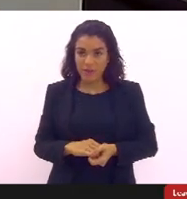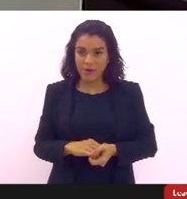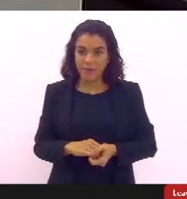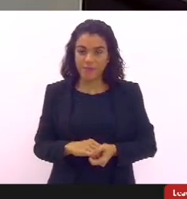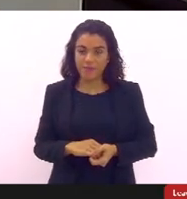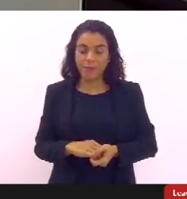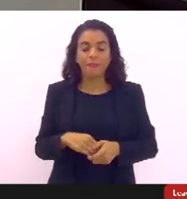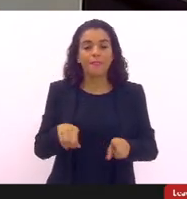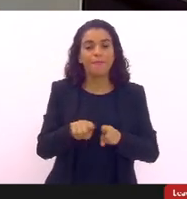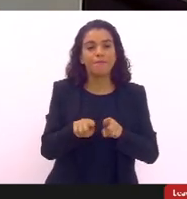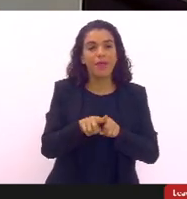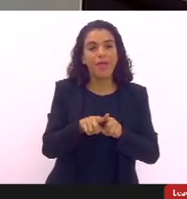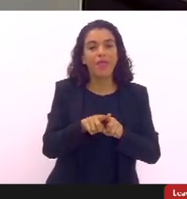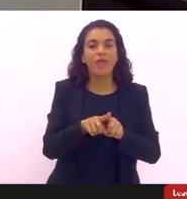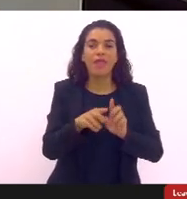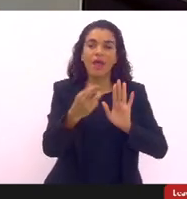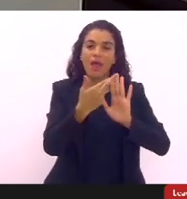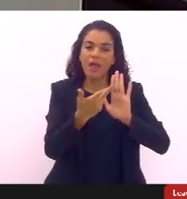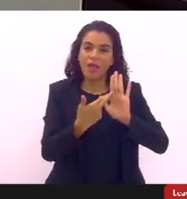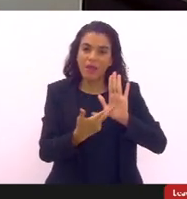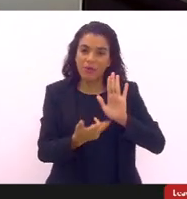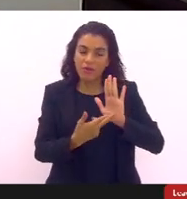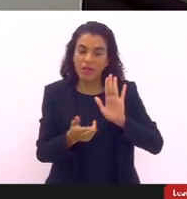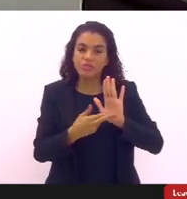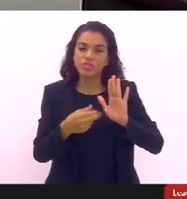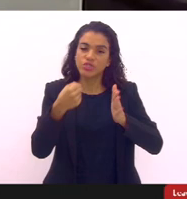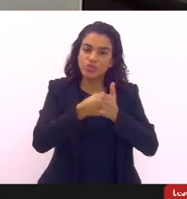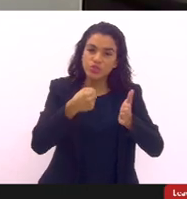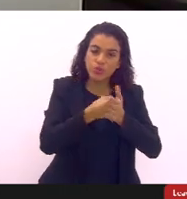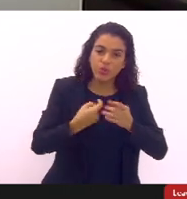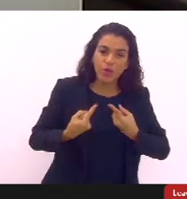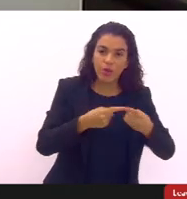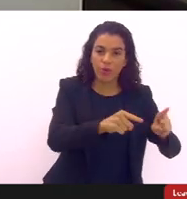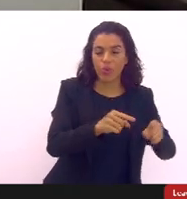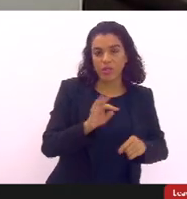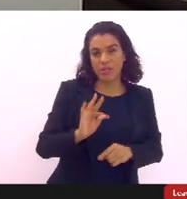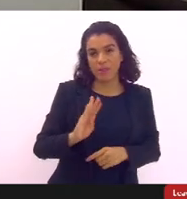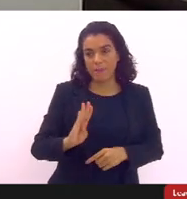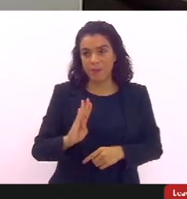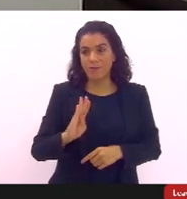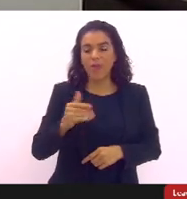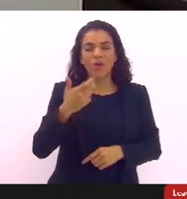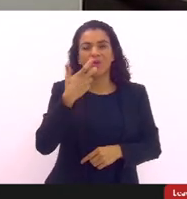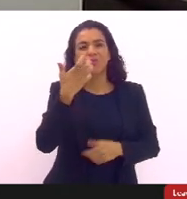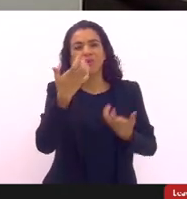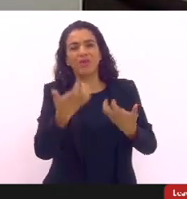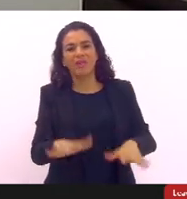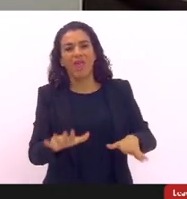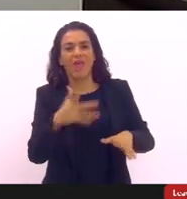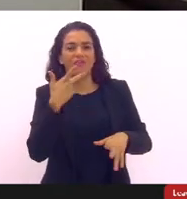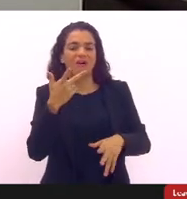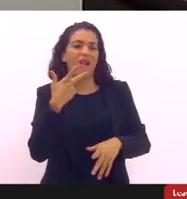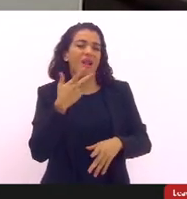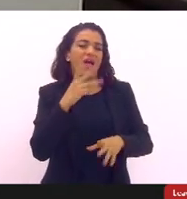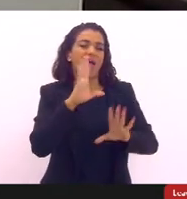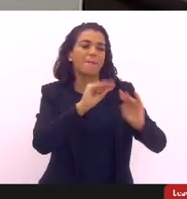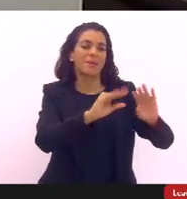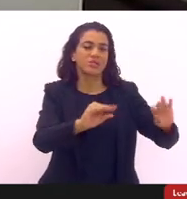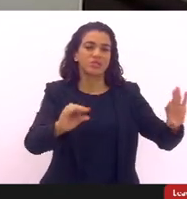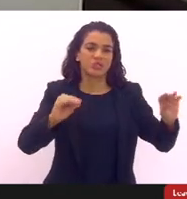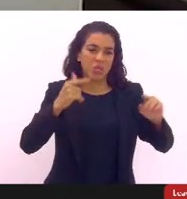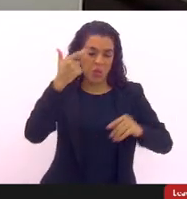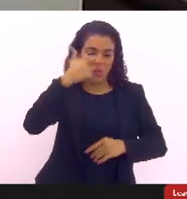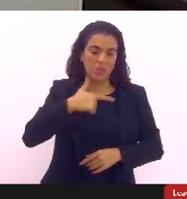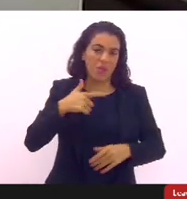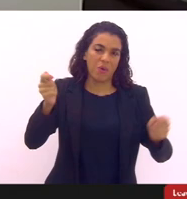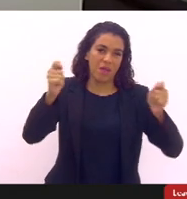Conselho Estadual de luta contra a tuberculose, eu não quero fazer aqui nenhuma ingerência técnica, porque não tenho capacidade